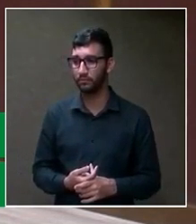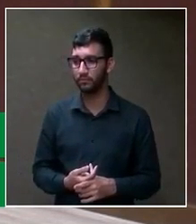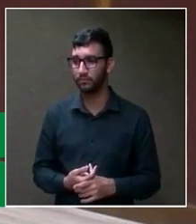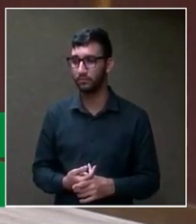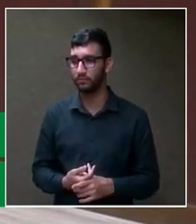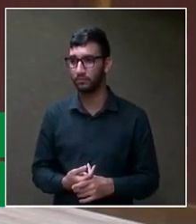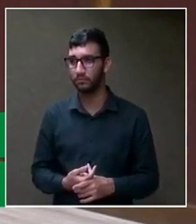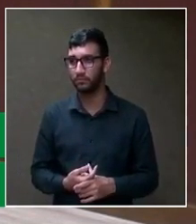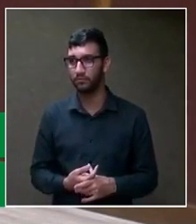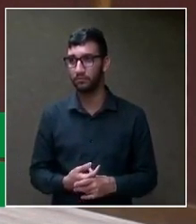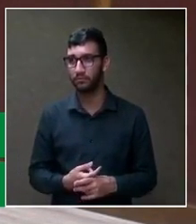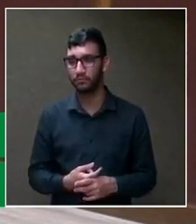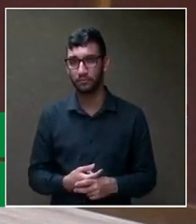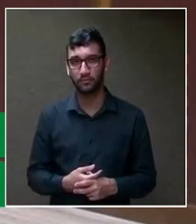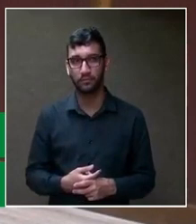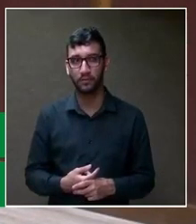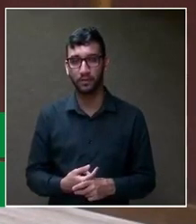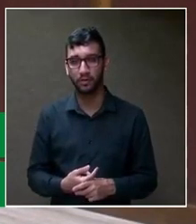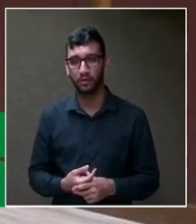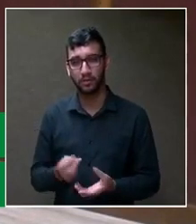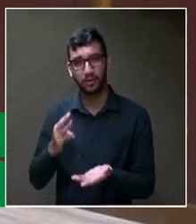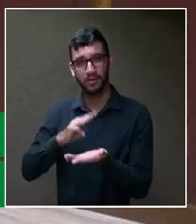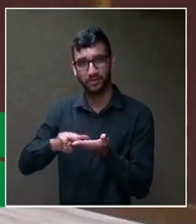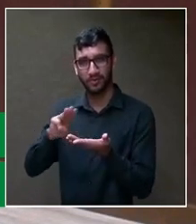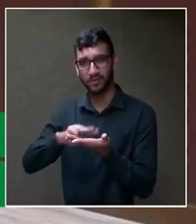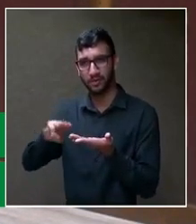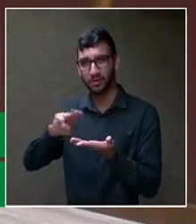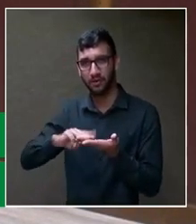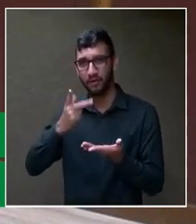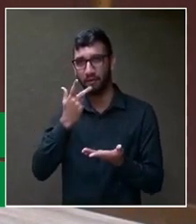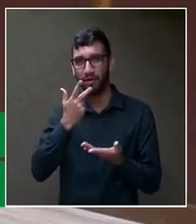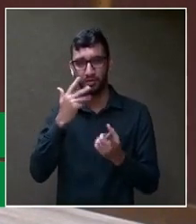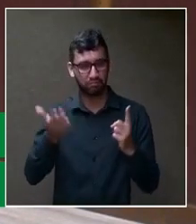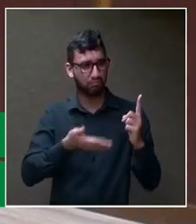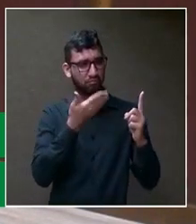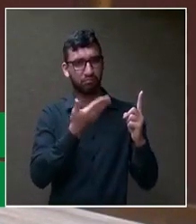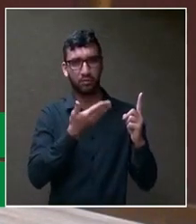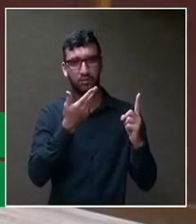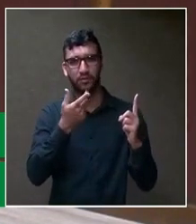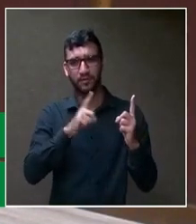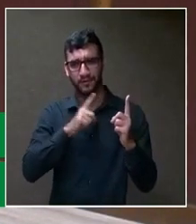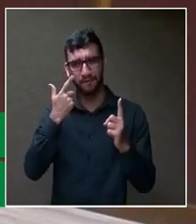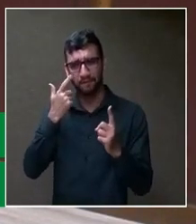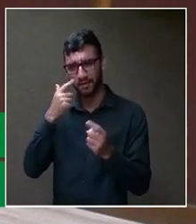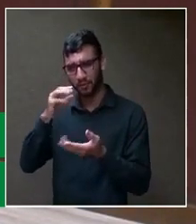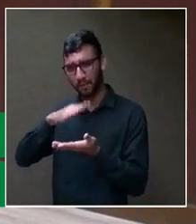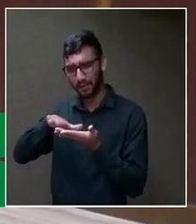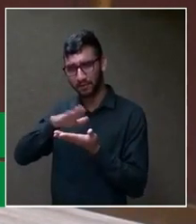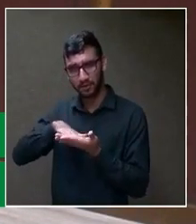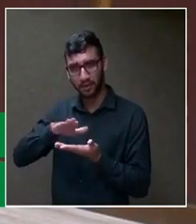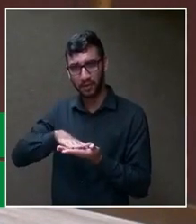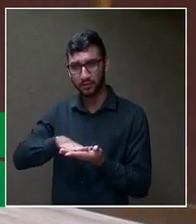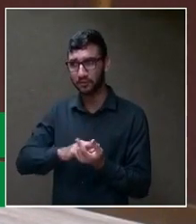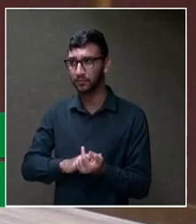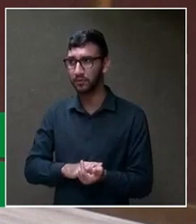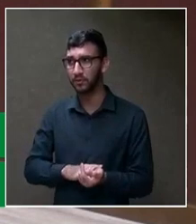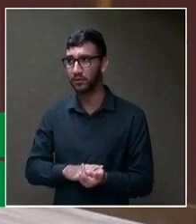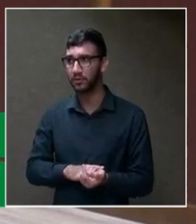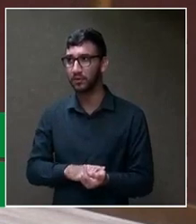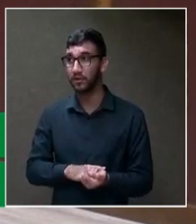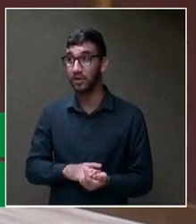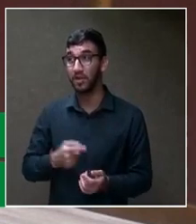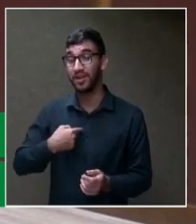Na mensagem consta que ela falou que o Cássio tinha visto as mensagens. Ela comentou isso com a senhora? É, eu não sei se